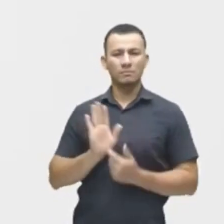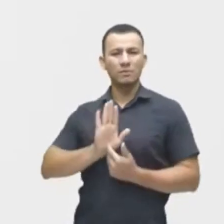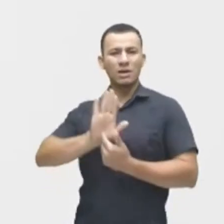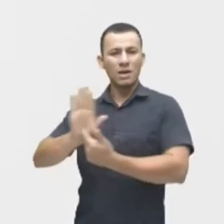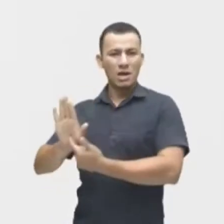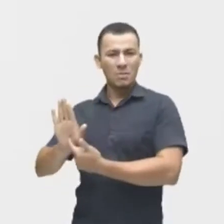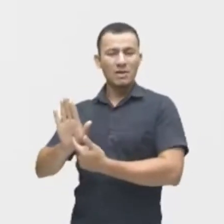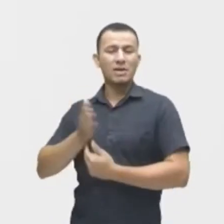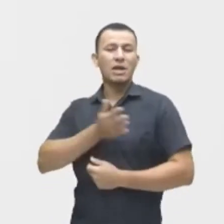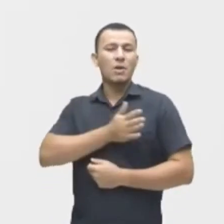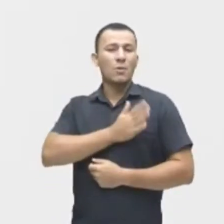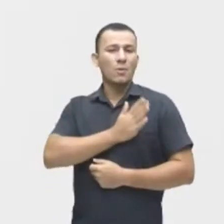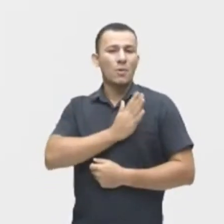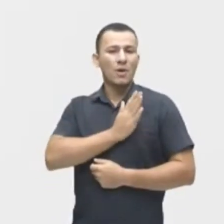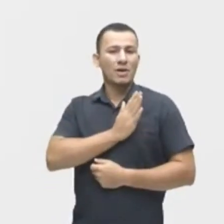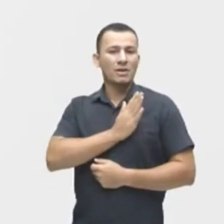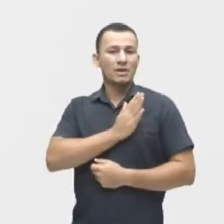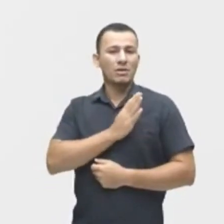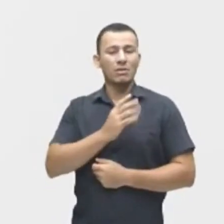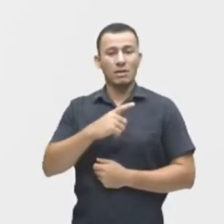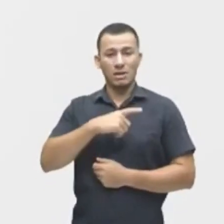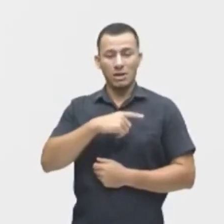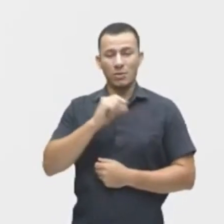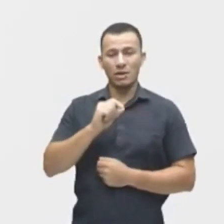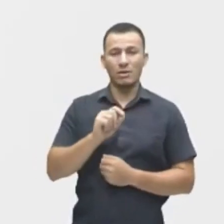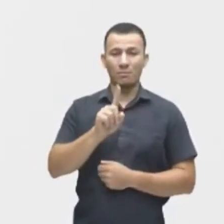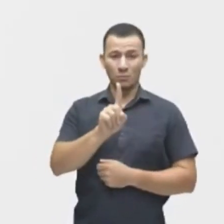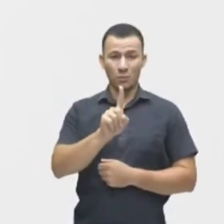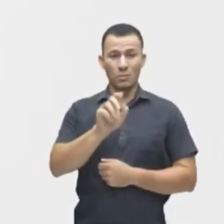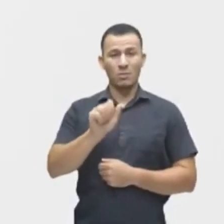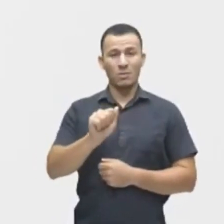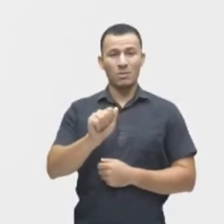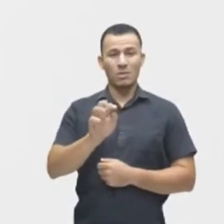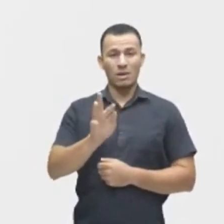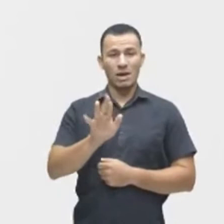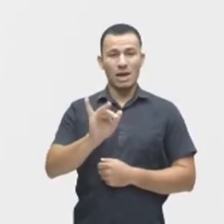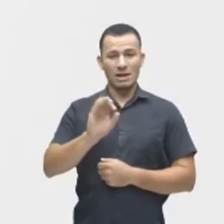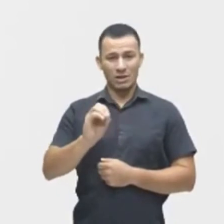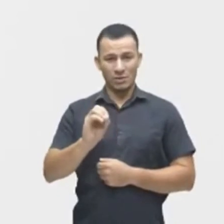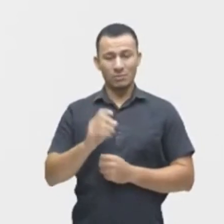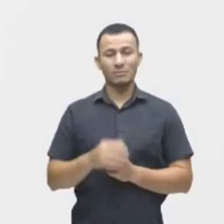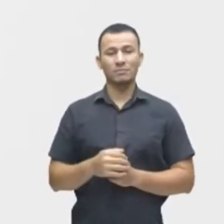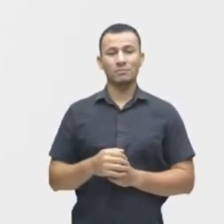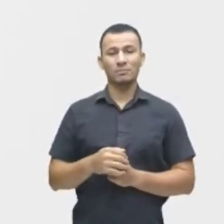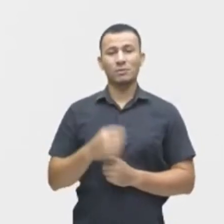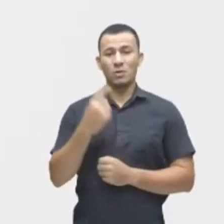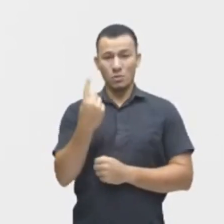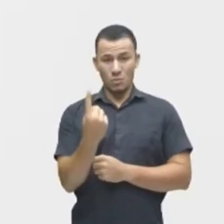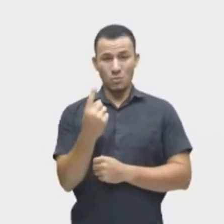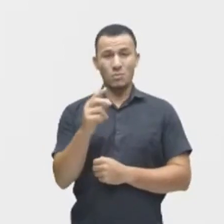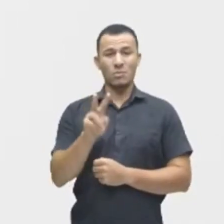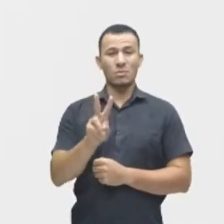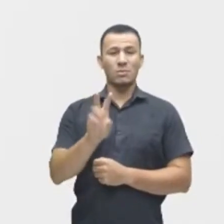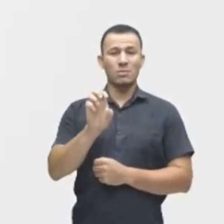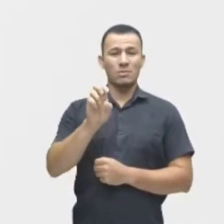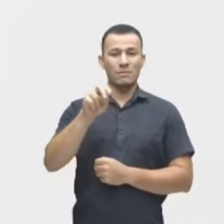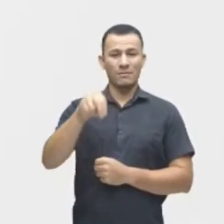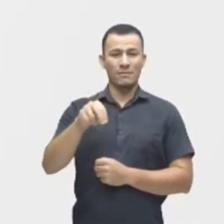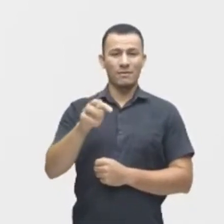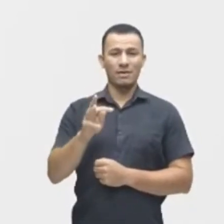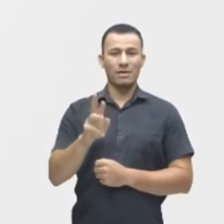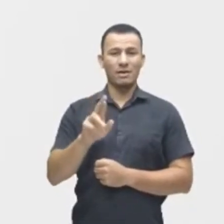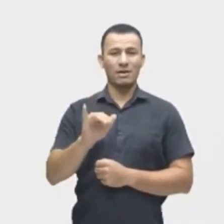apresenta coração formado por apenas um átrio e um ventrículo? Olha lá, eu mostrei para vocês naquelas